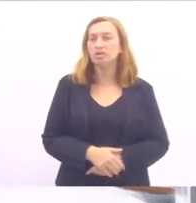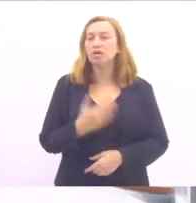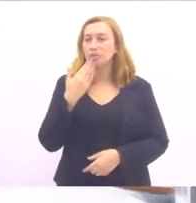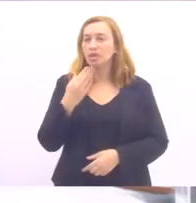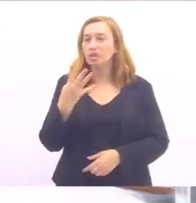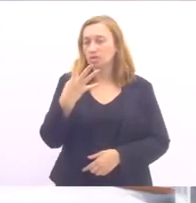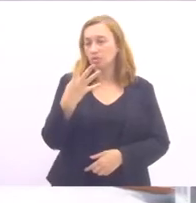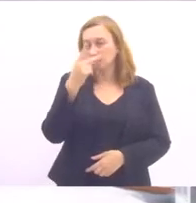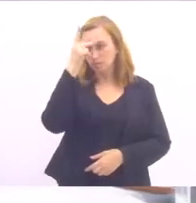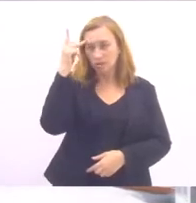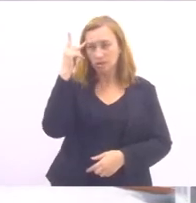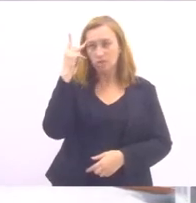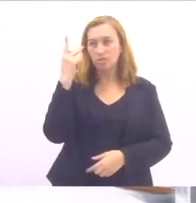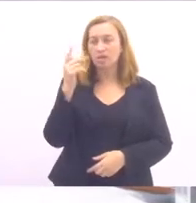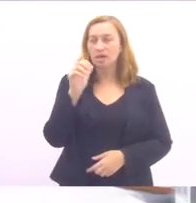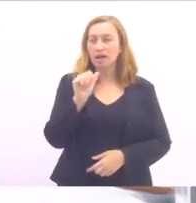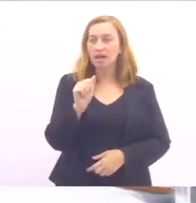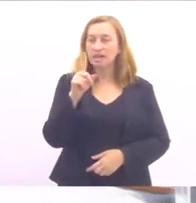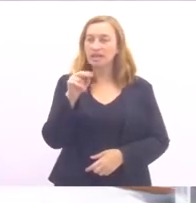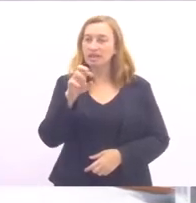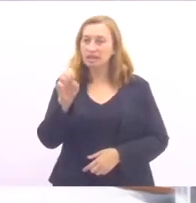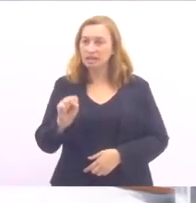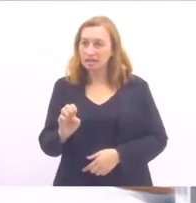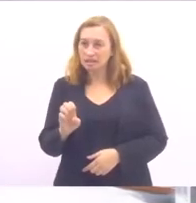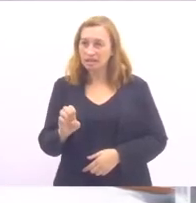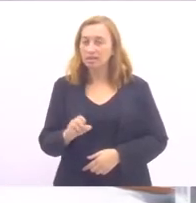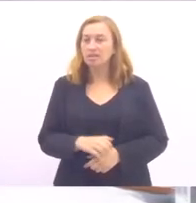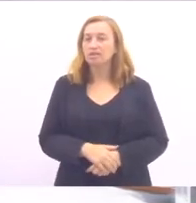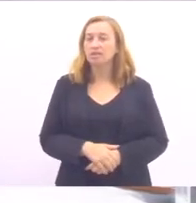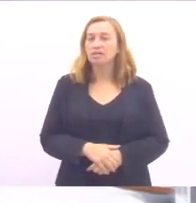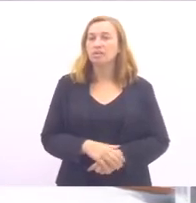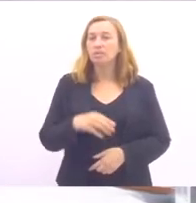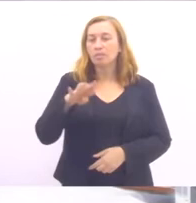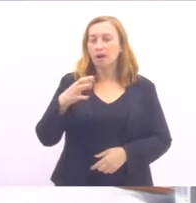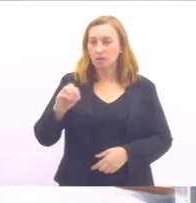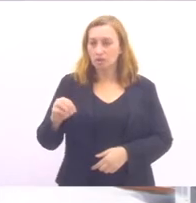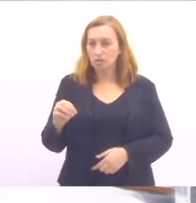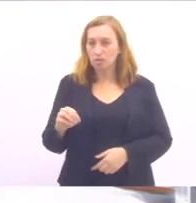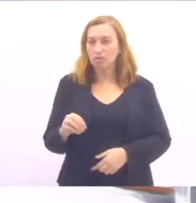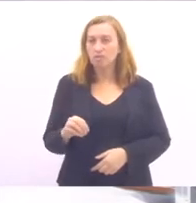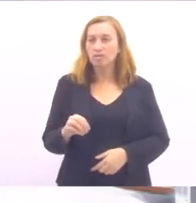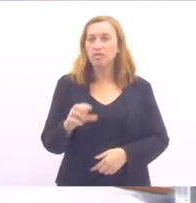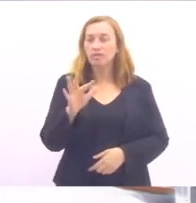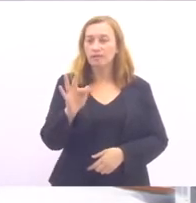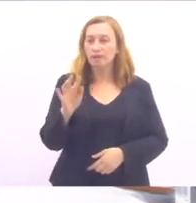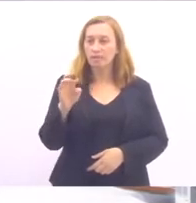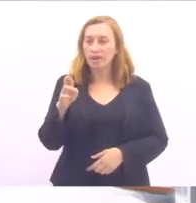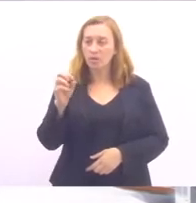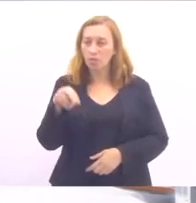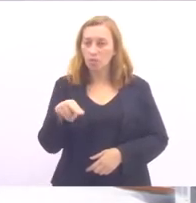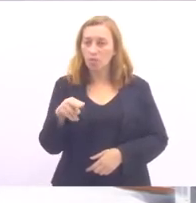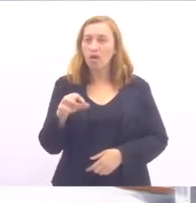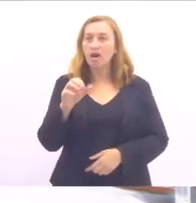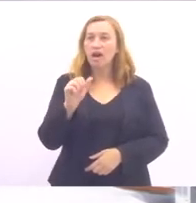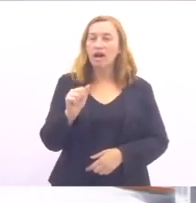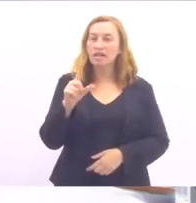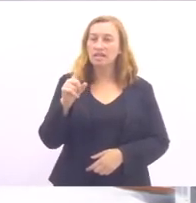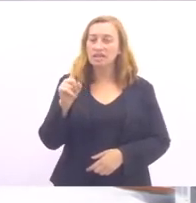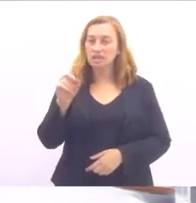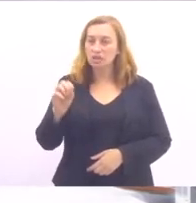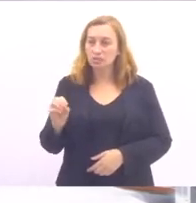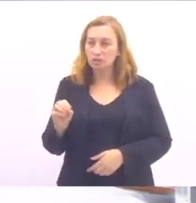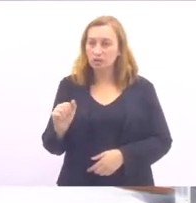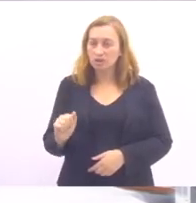pessoas que estão inscritas, que são a Denise, o Márcio, da Febracom, a Zilda